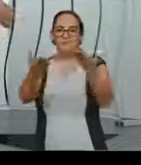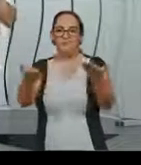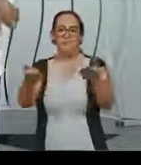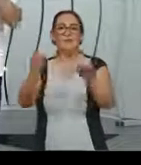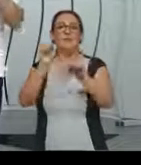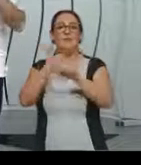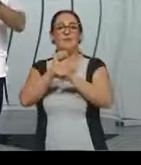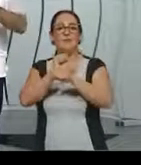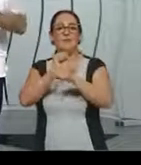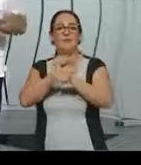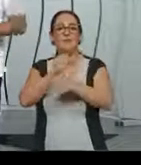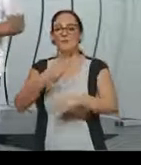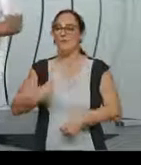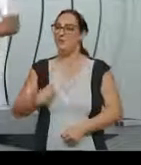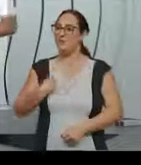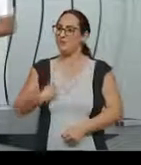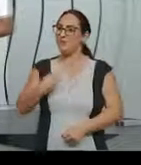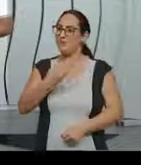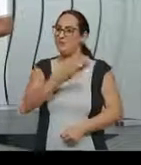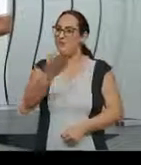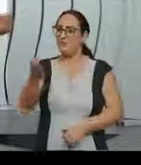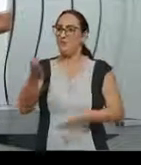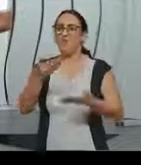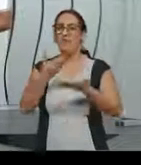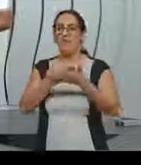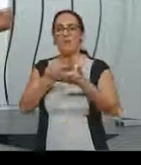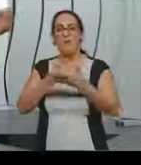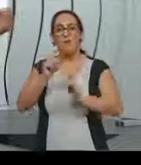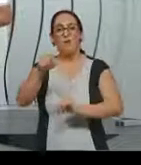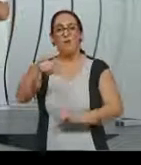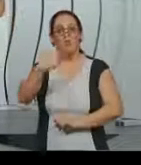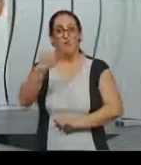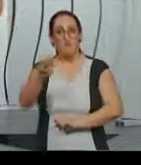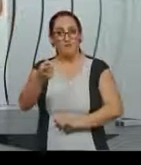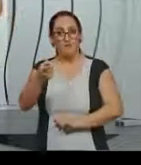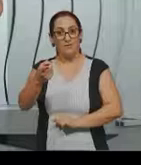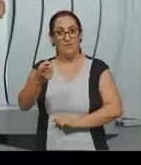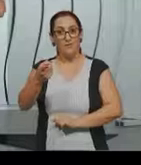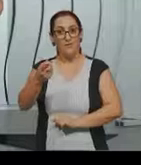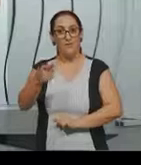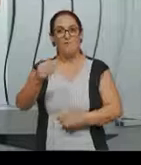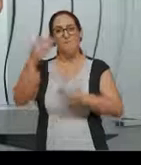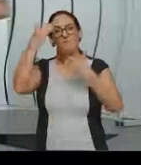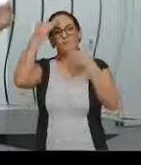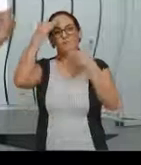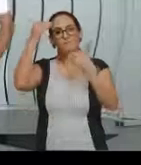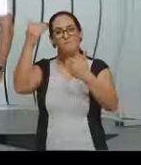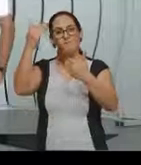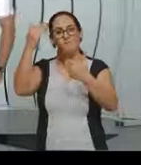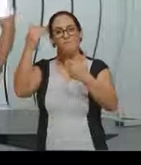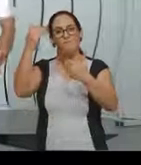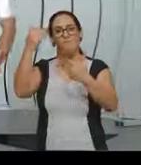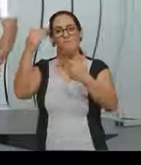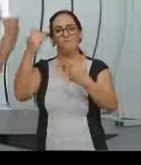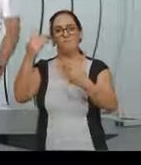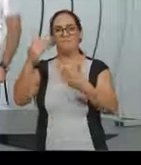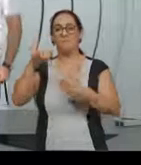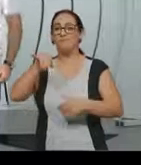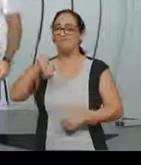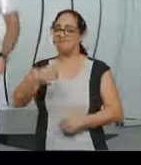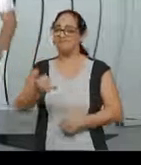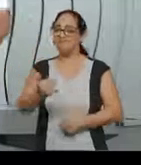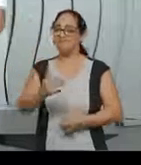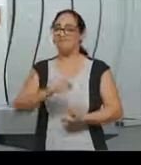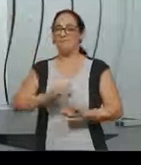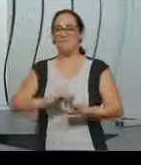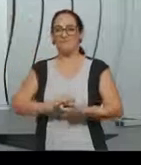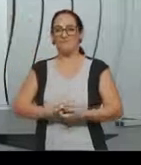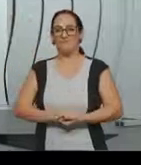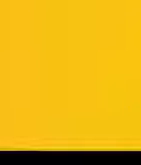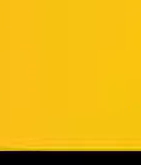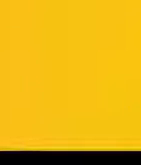contar com a presença de todos vocês na próxima aula e agradeço. Muito obrigado, pessoal, pela oportunidade.